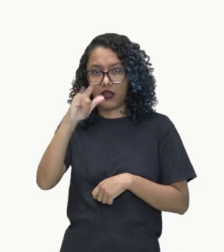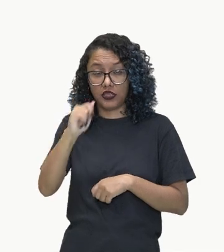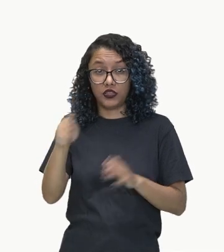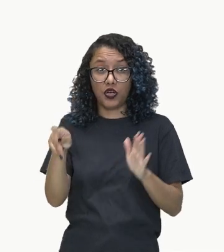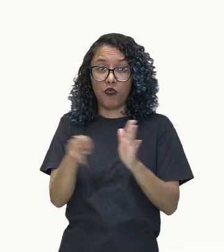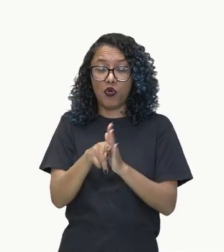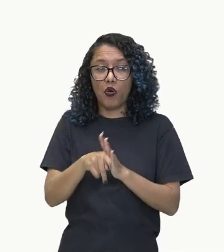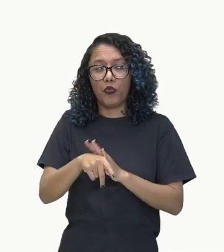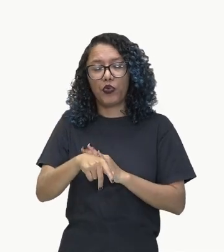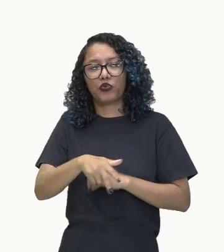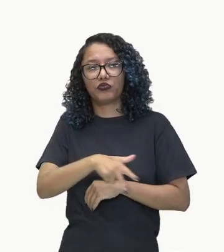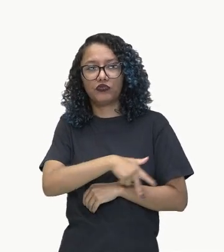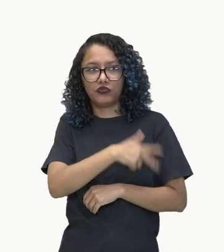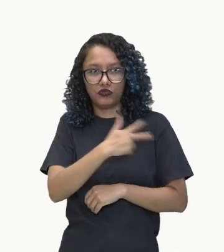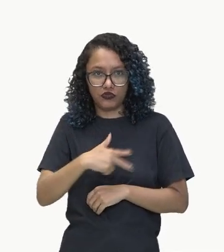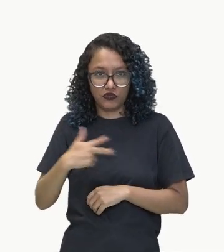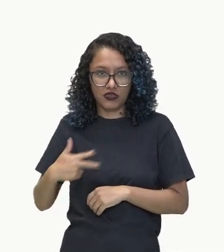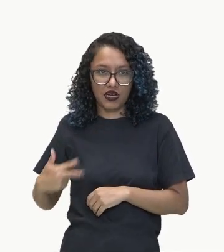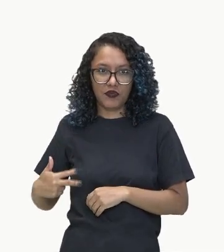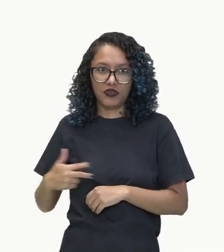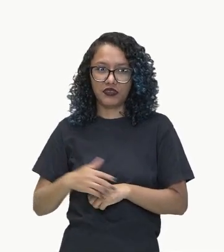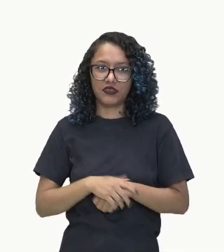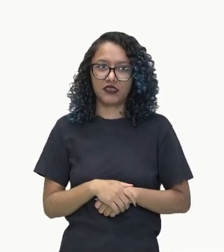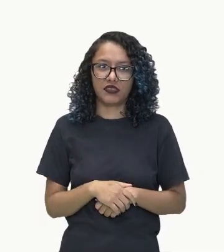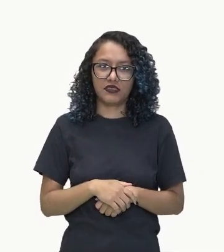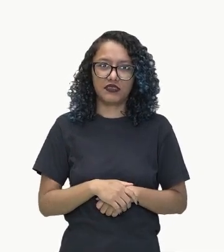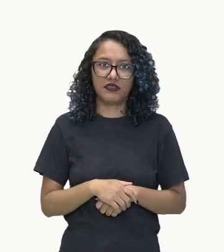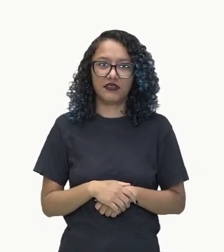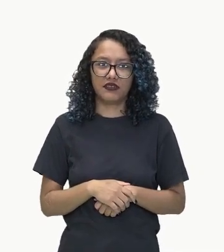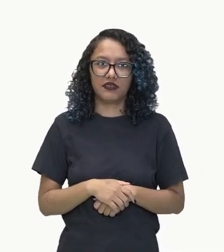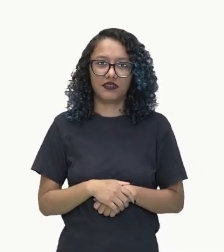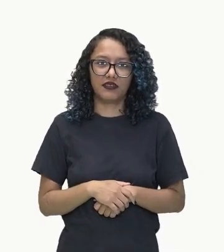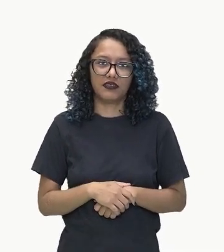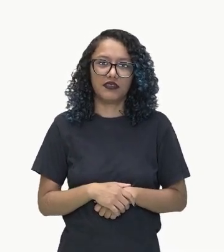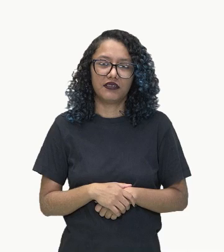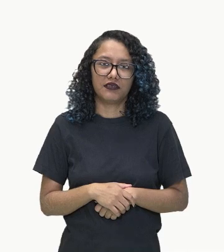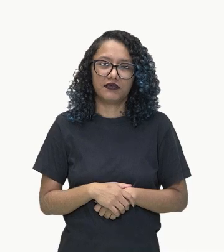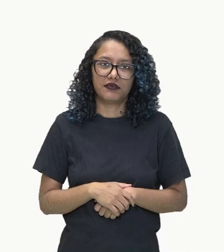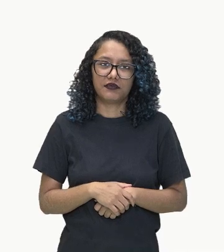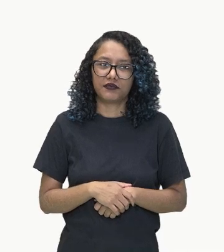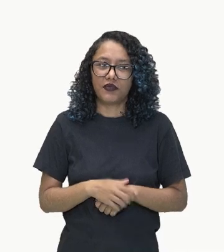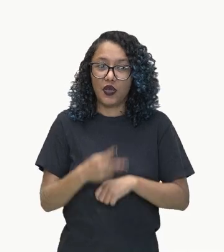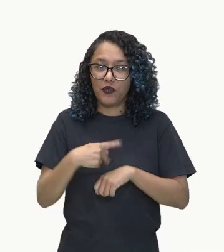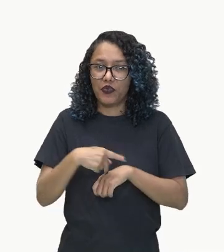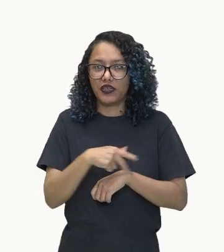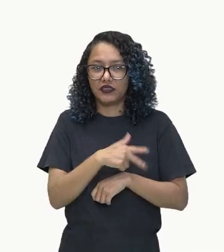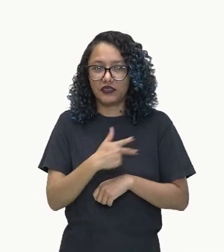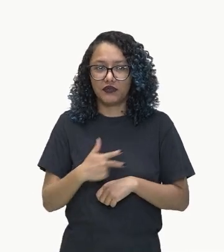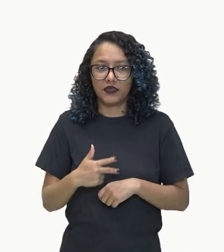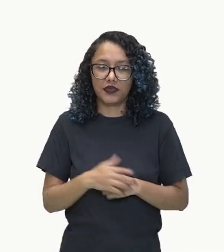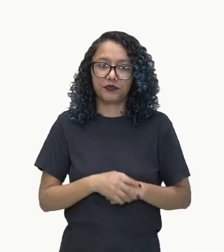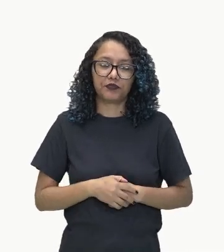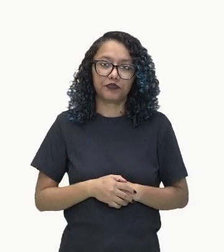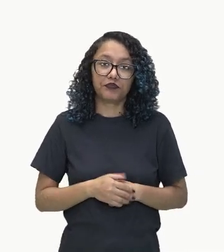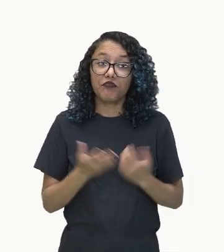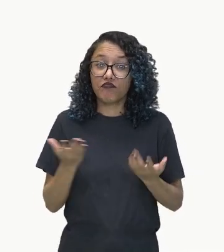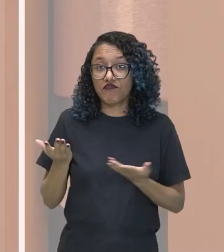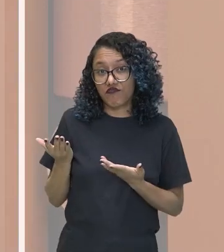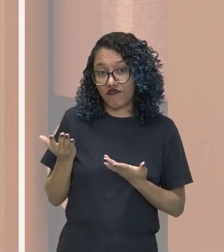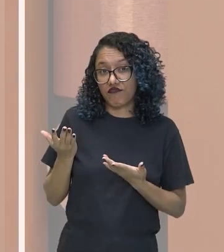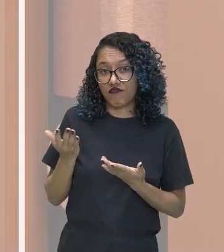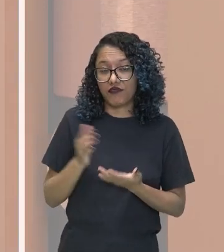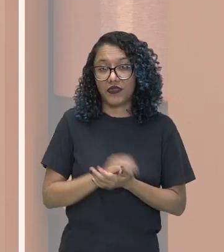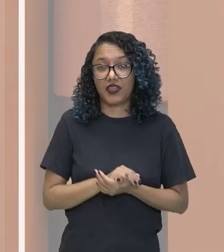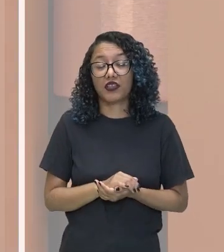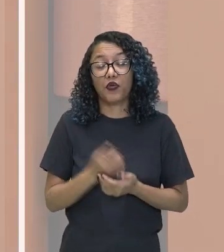Dinamarca. Então, essas são as primeiras informações que a gente traz para vocês do Canadá. Para a gente poder conseguir